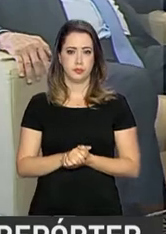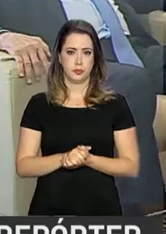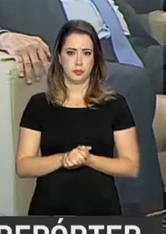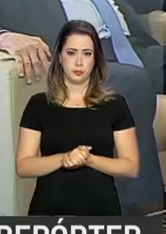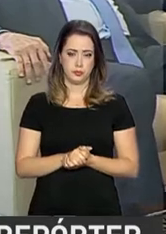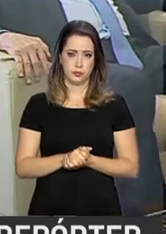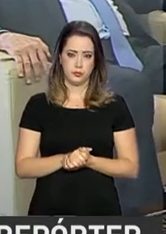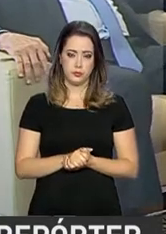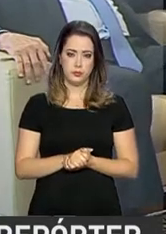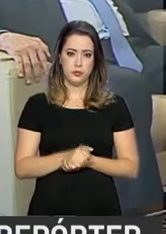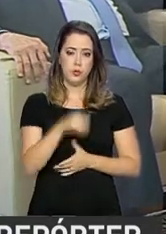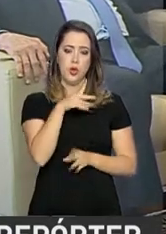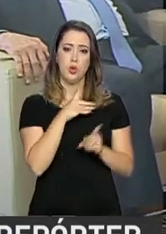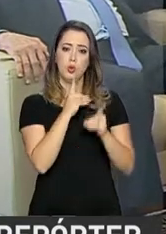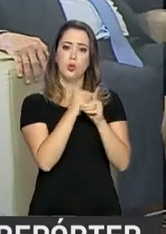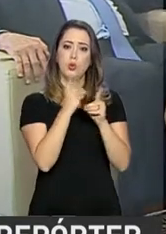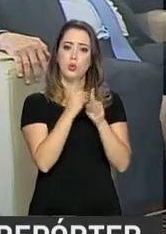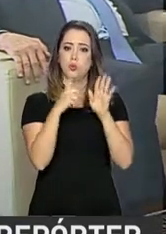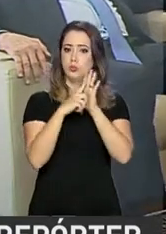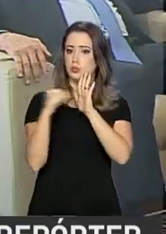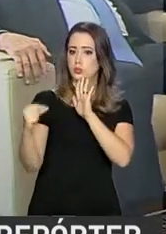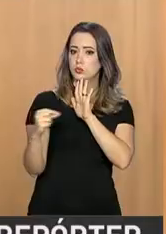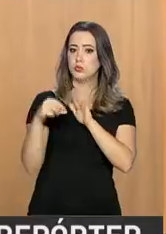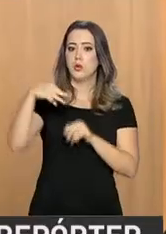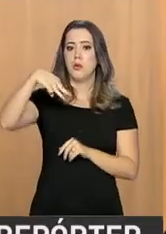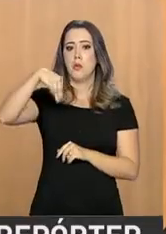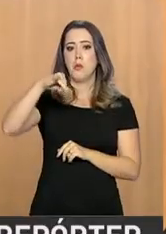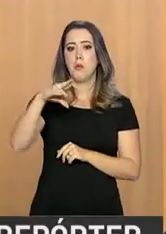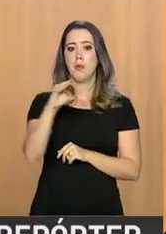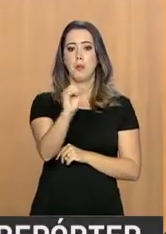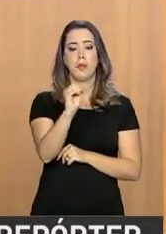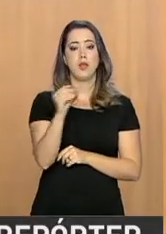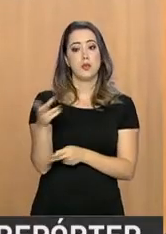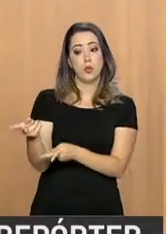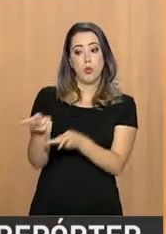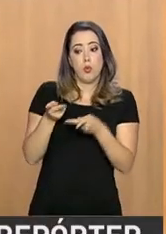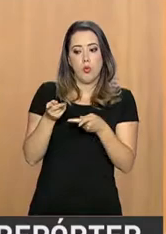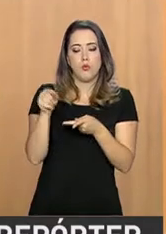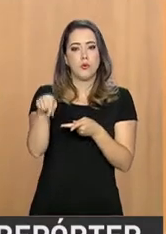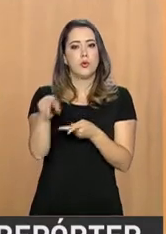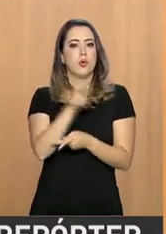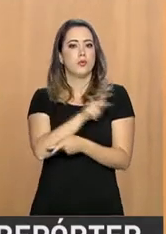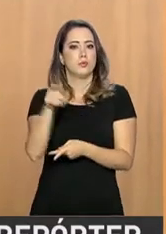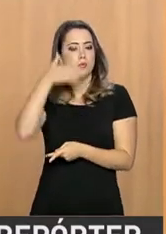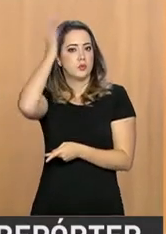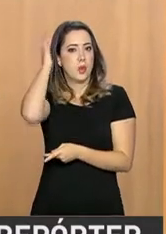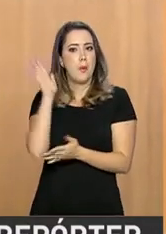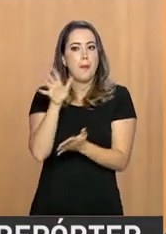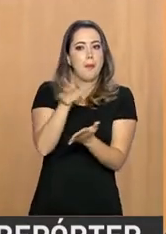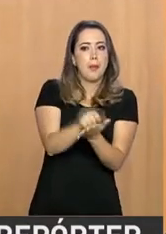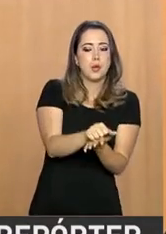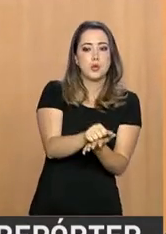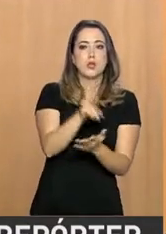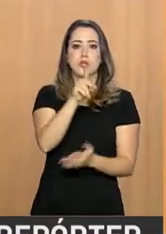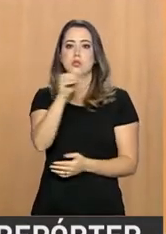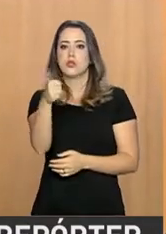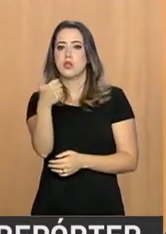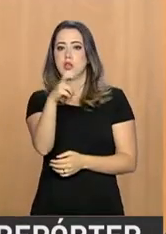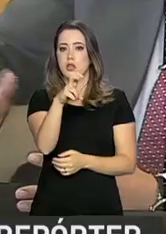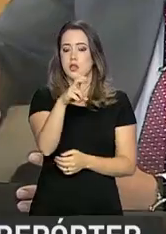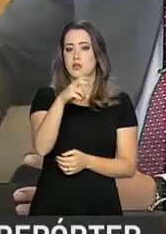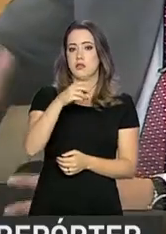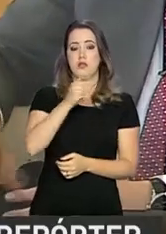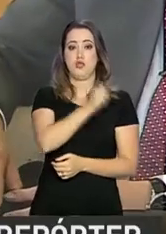no encontro no palácio do planalto mário abdo benítez convidou michel temer para sua posse no dia 15 de agosto